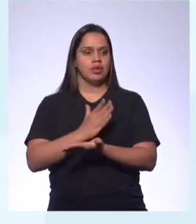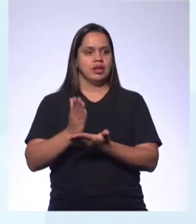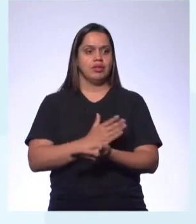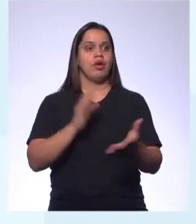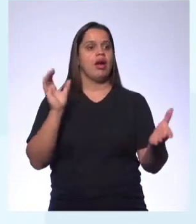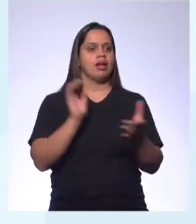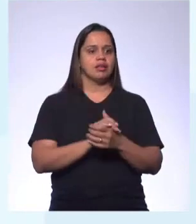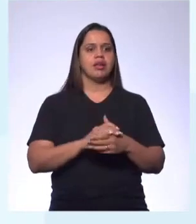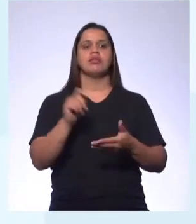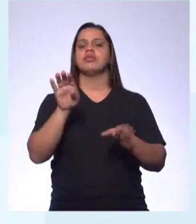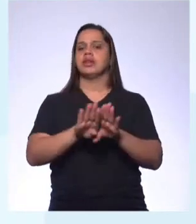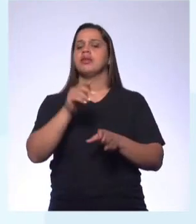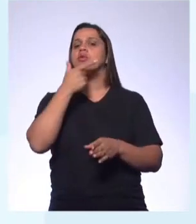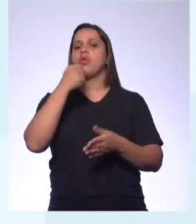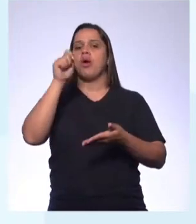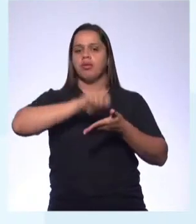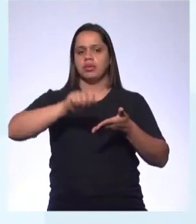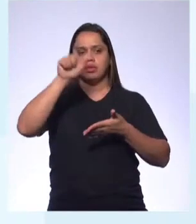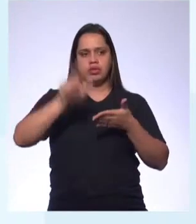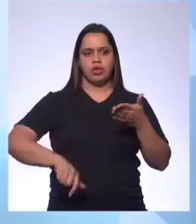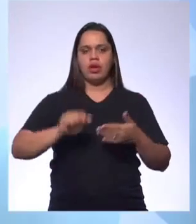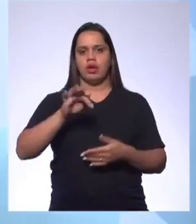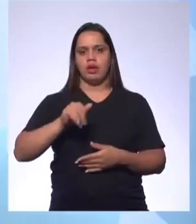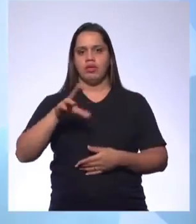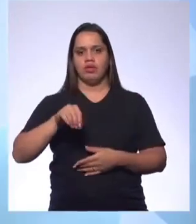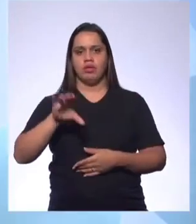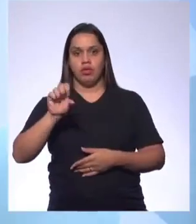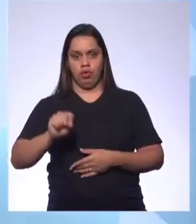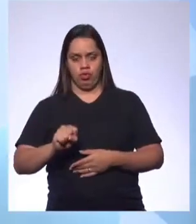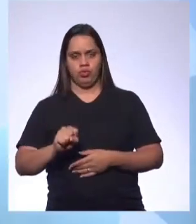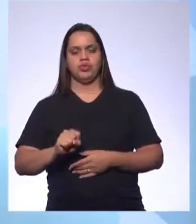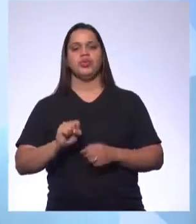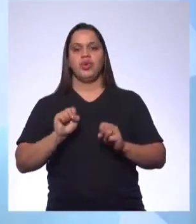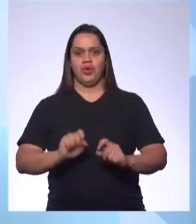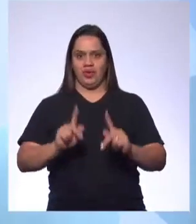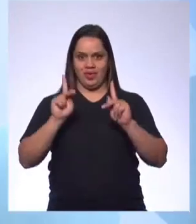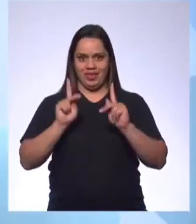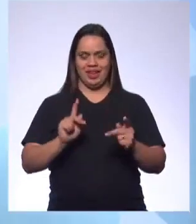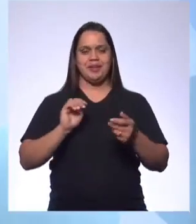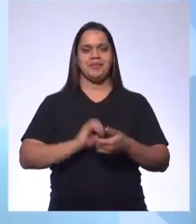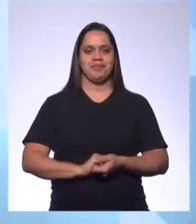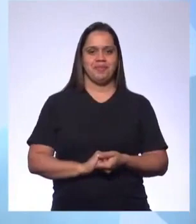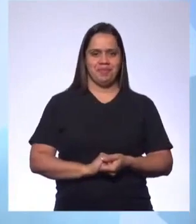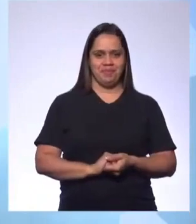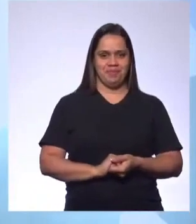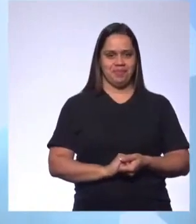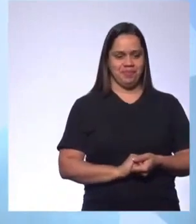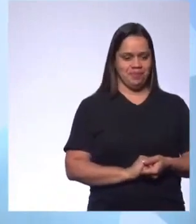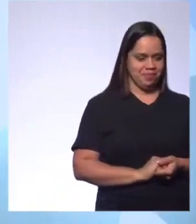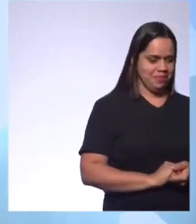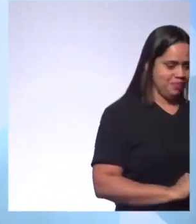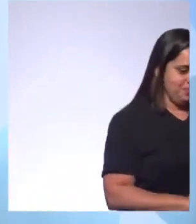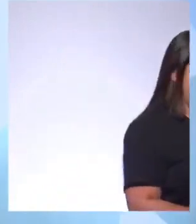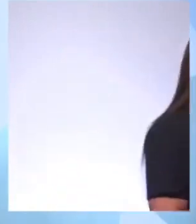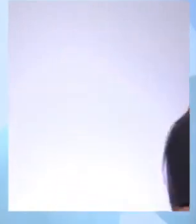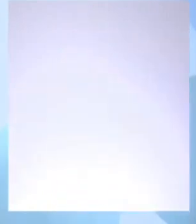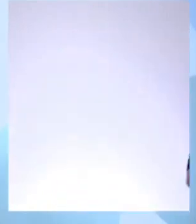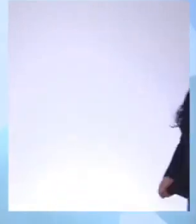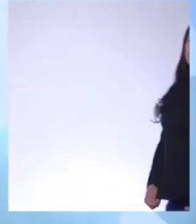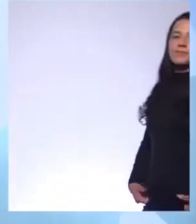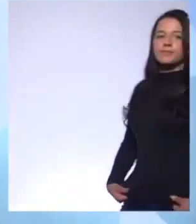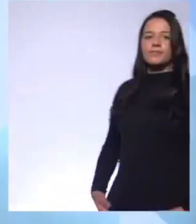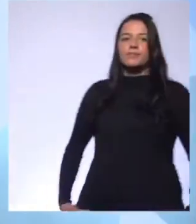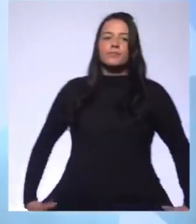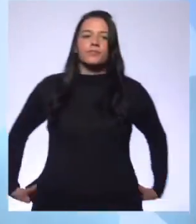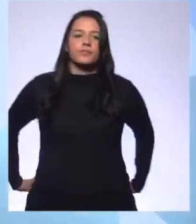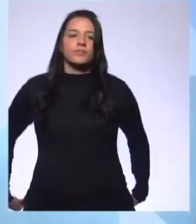Afonso Romano de Santana. Então, como vocês puderam ver, é alguém que tem aí uma trajetória de escrita, não escreve só contos,